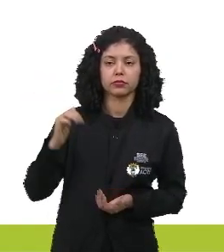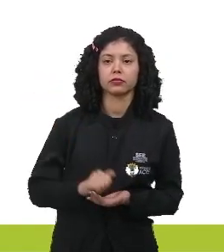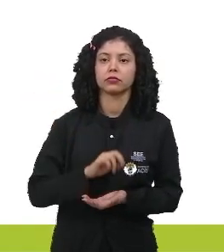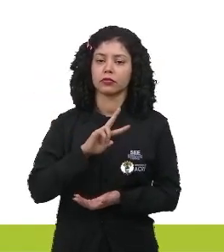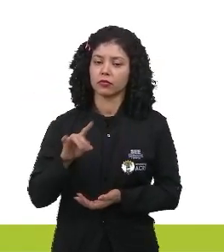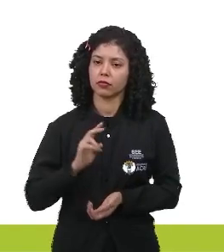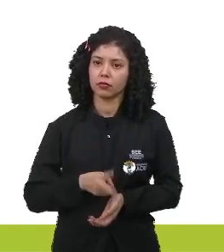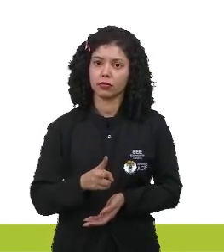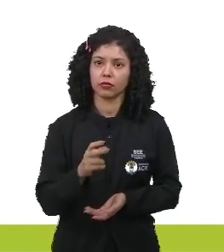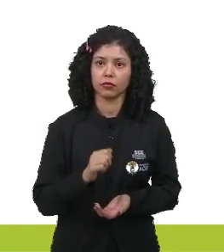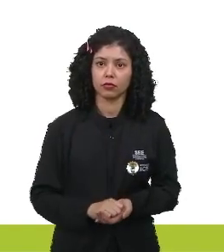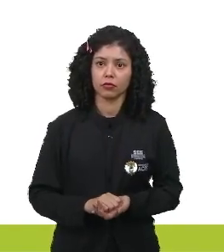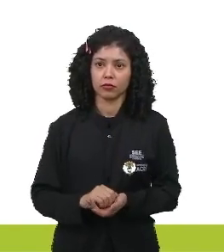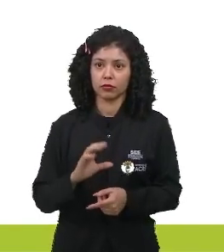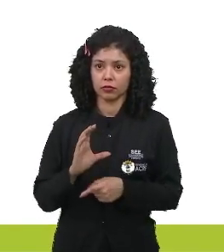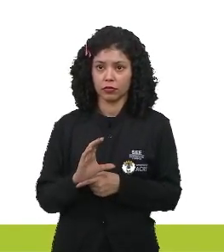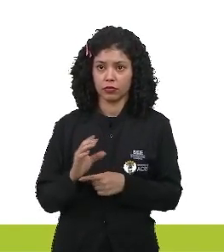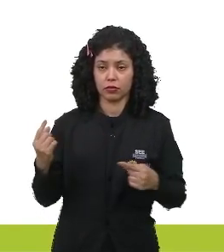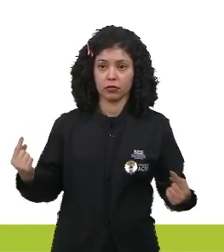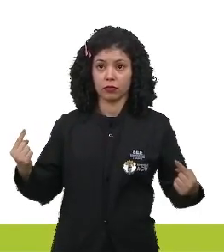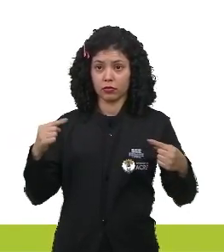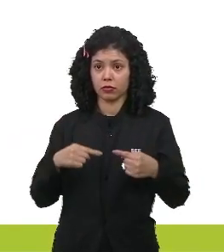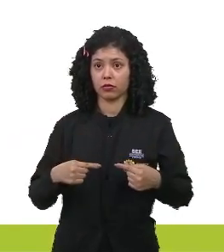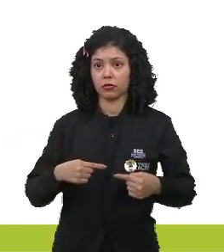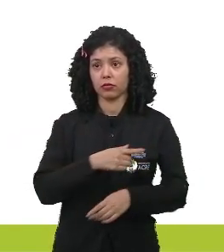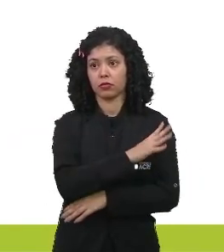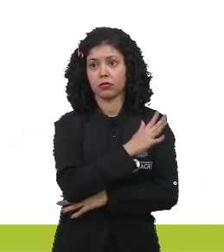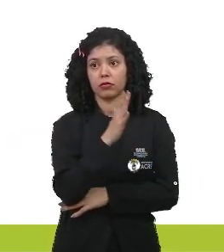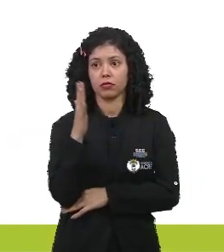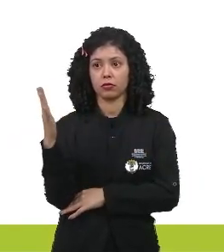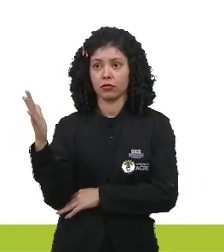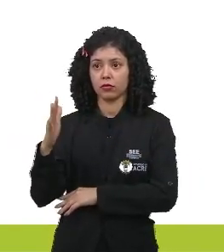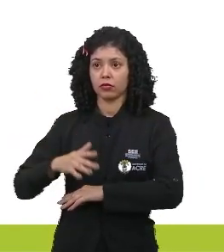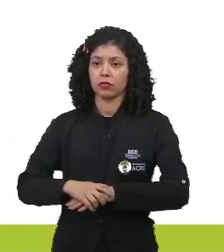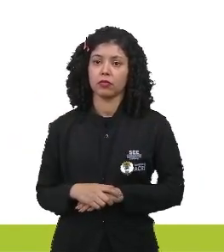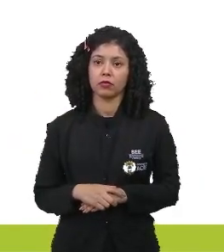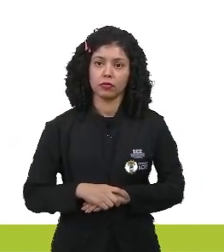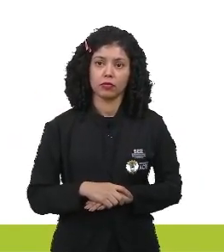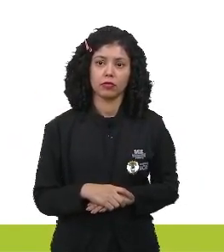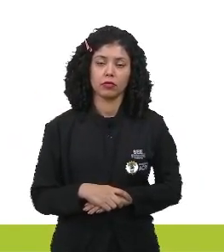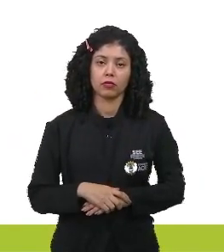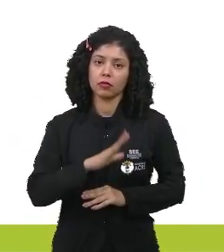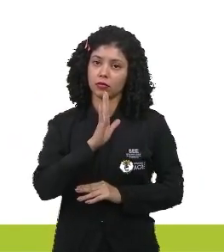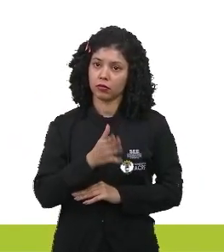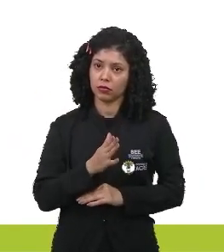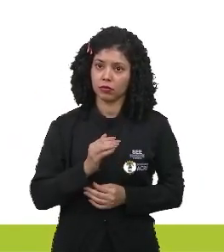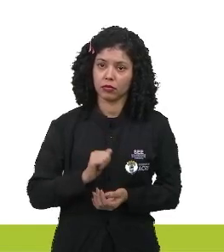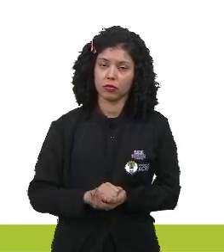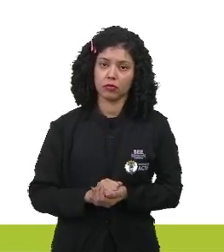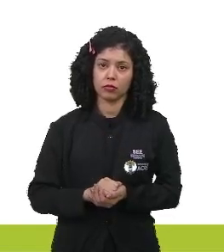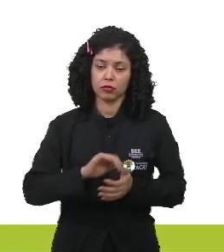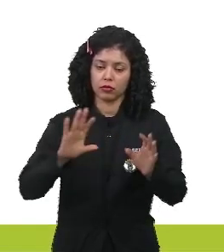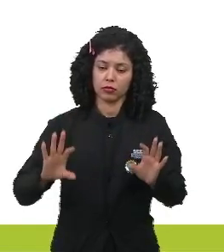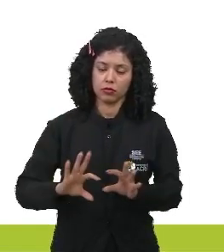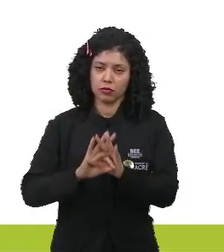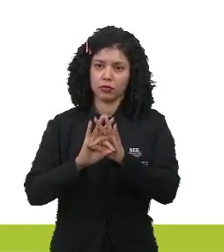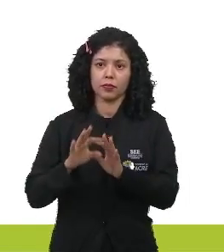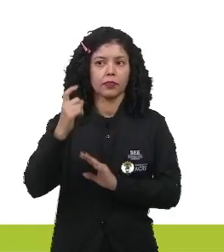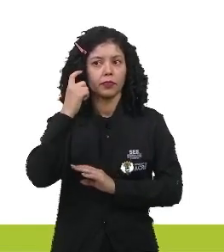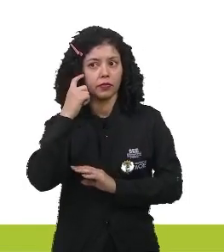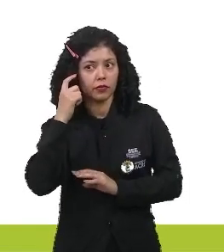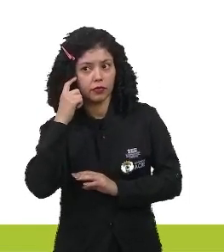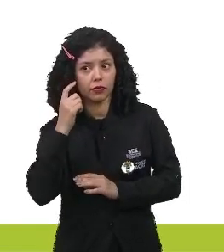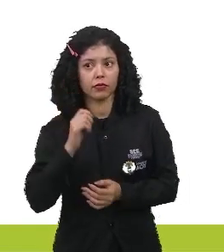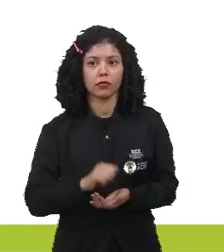vai permanecer letra c a competição com a natureza isso aqui estaria muito mais relacionado ao pensamento de